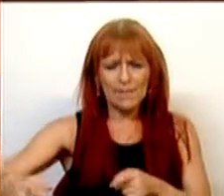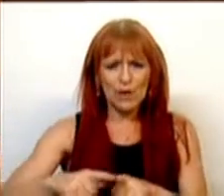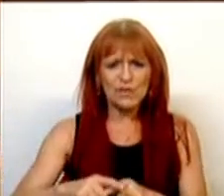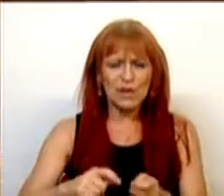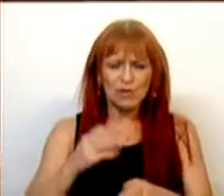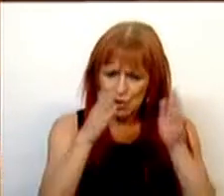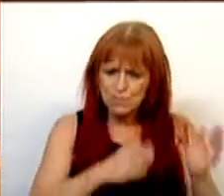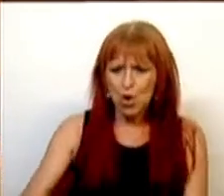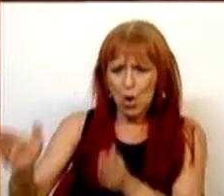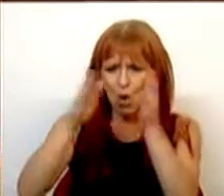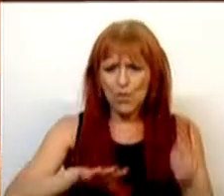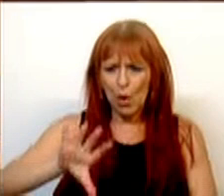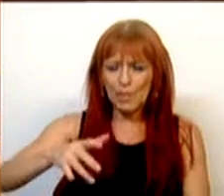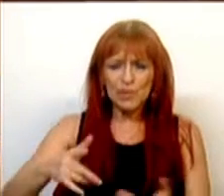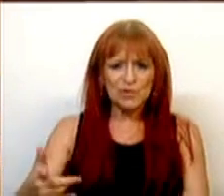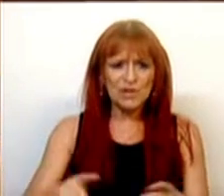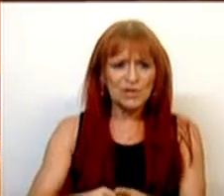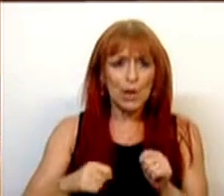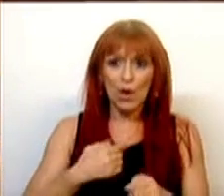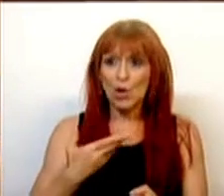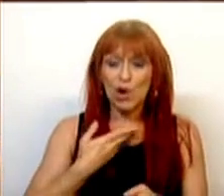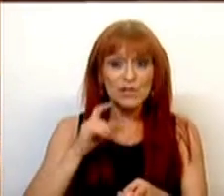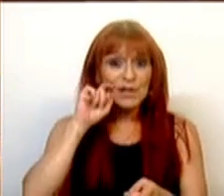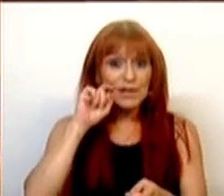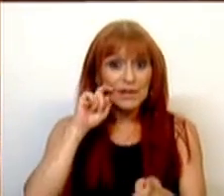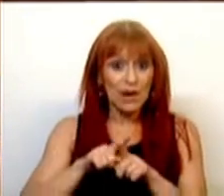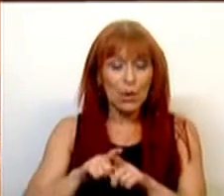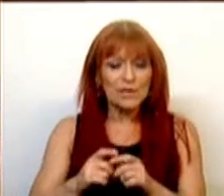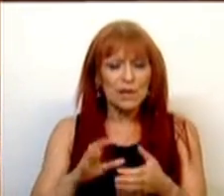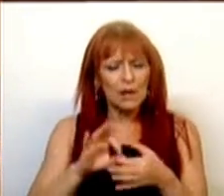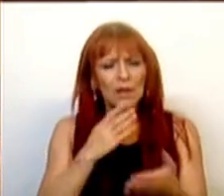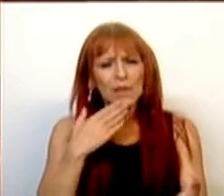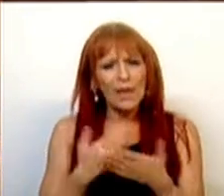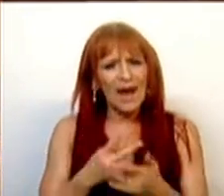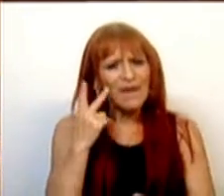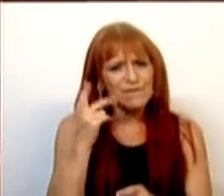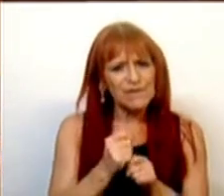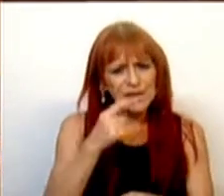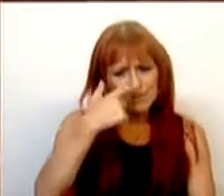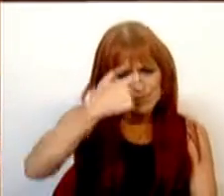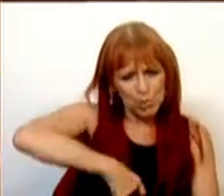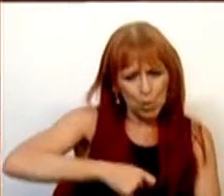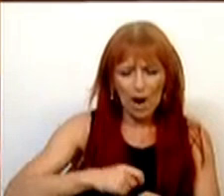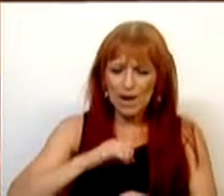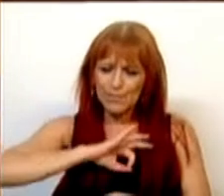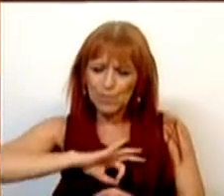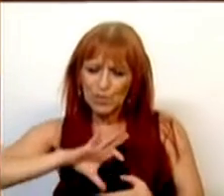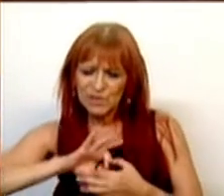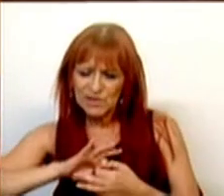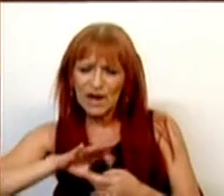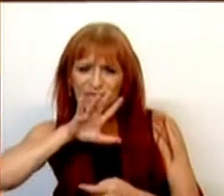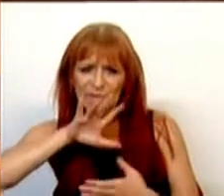a produtividade do país, a quem lhes devemos assegurar uma justa conciliação da vida pessoal, profissional